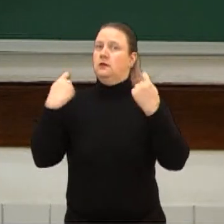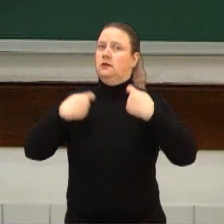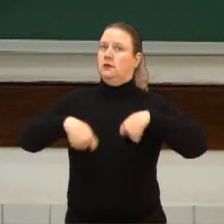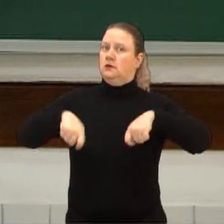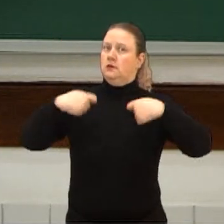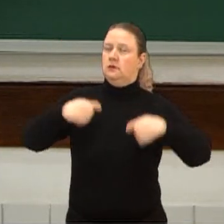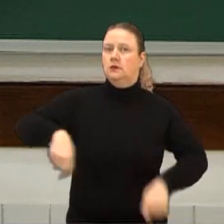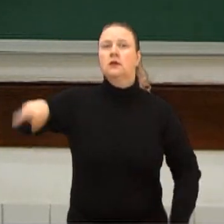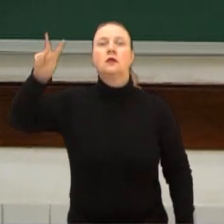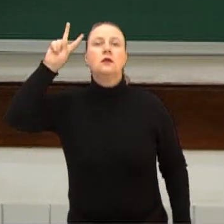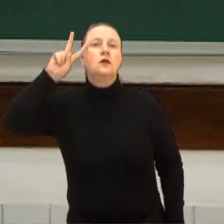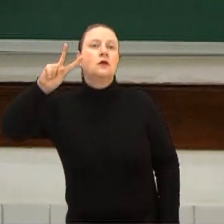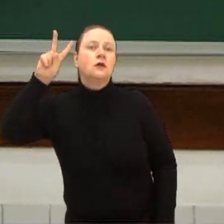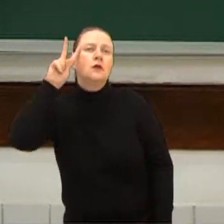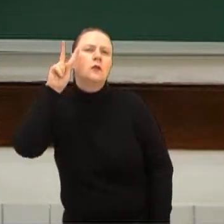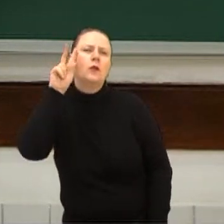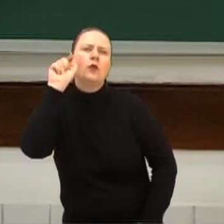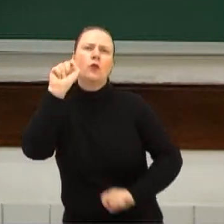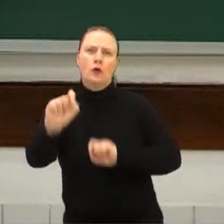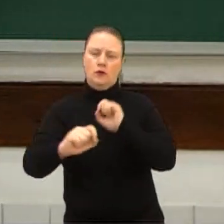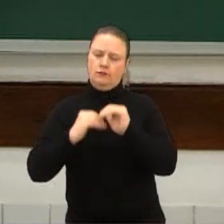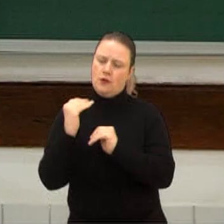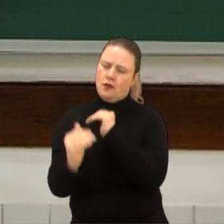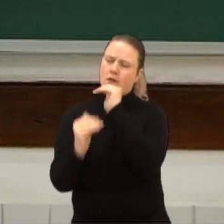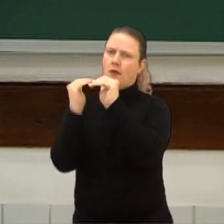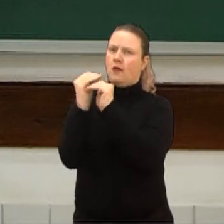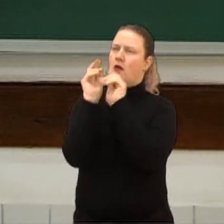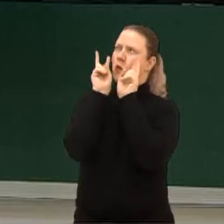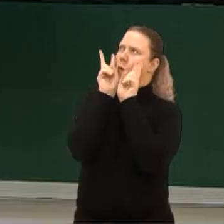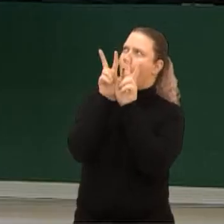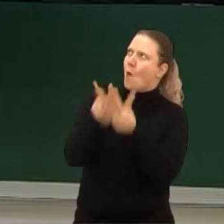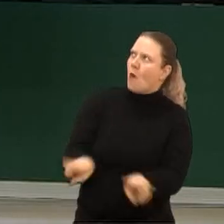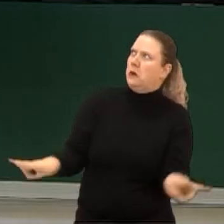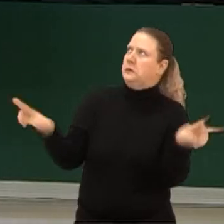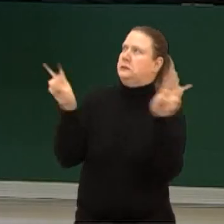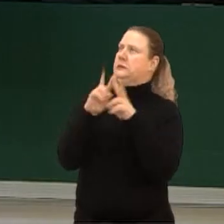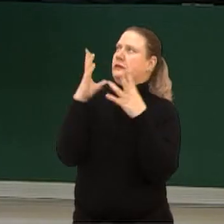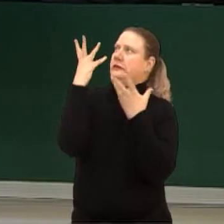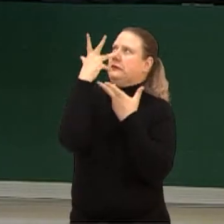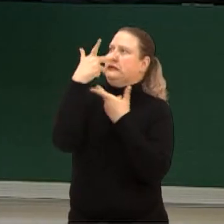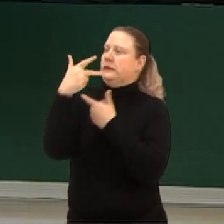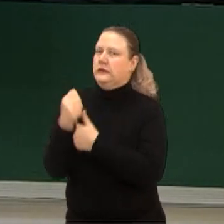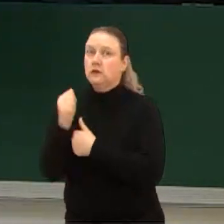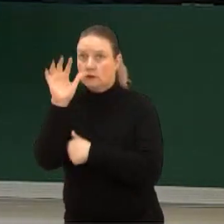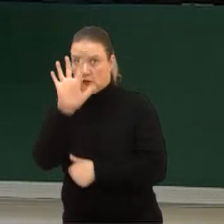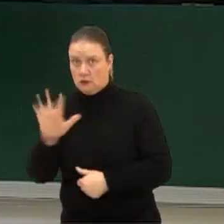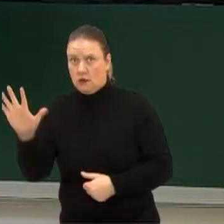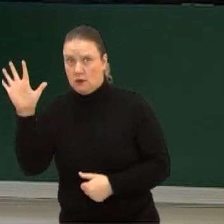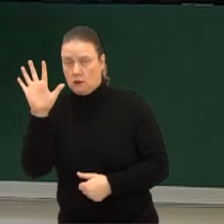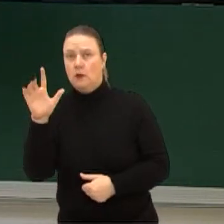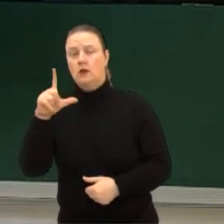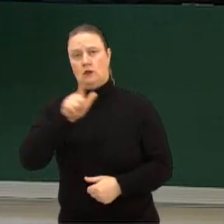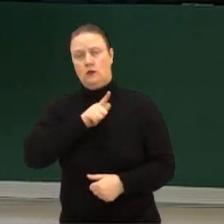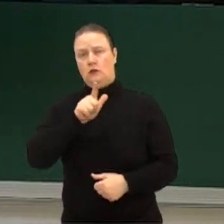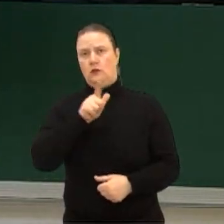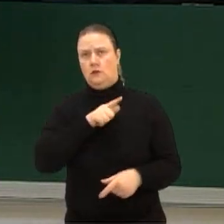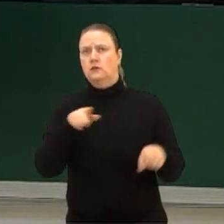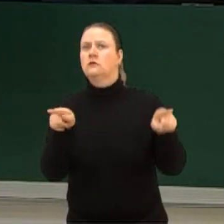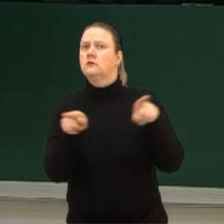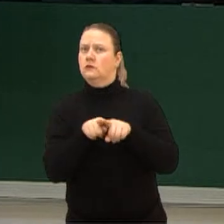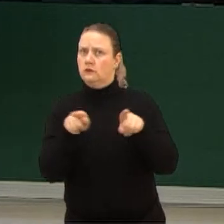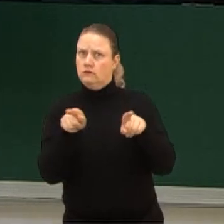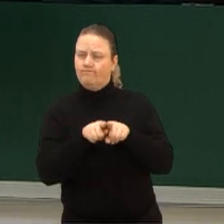que mesmo com esse crescimento, um visual bonito a ser visto na imagem, nós temos também